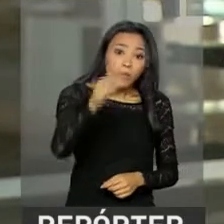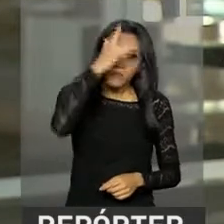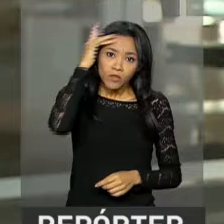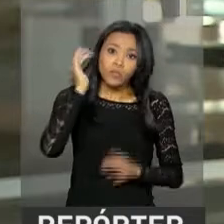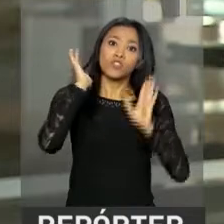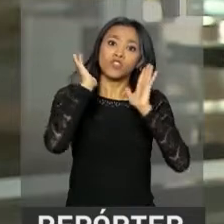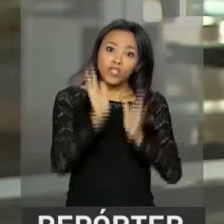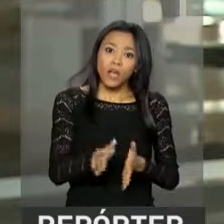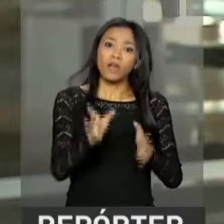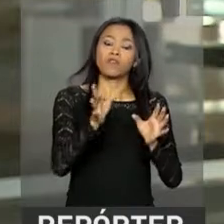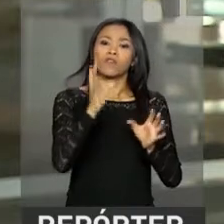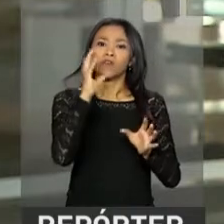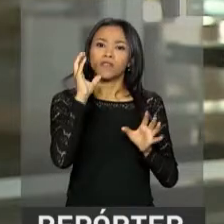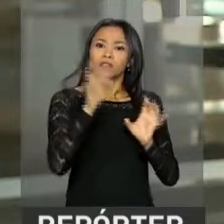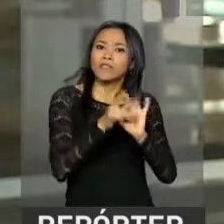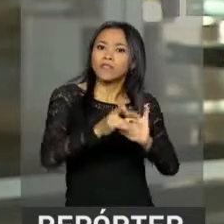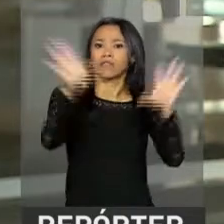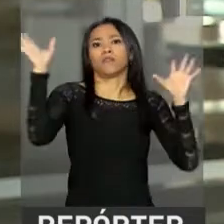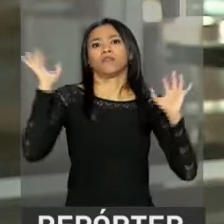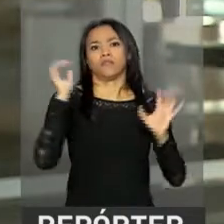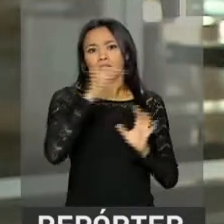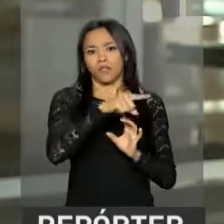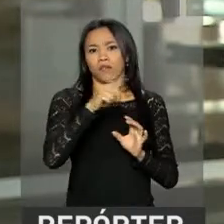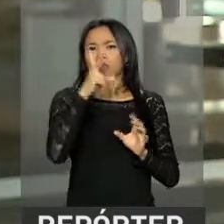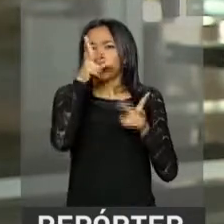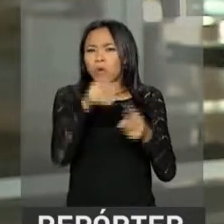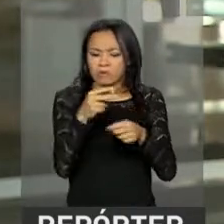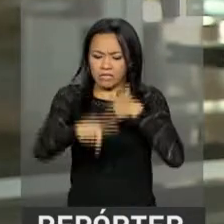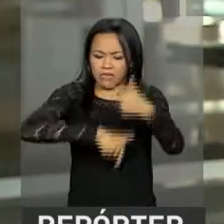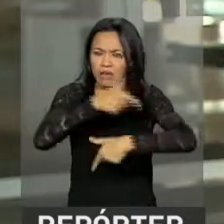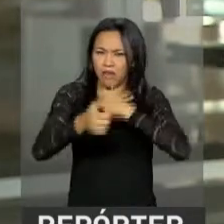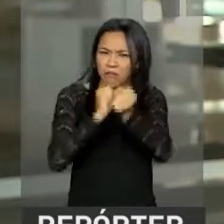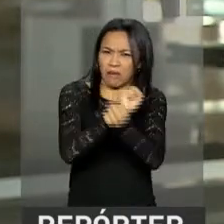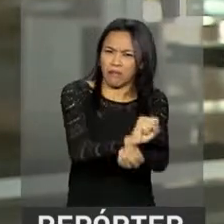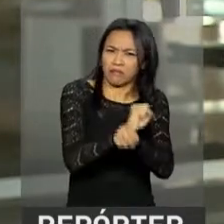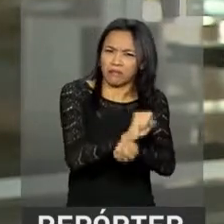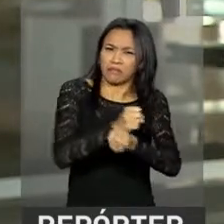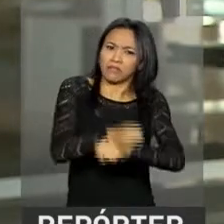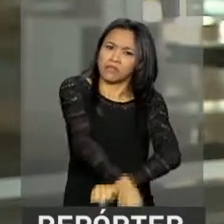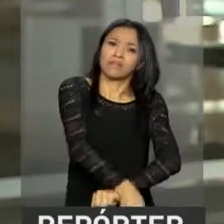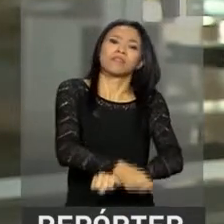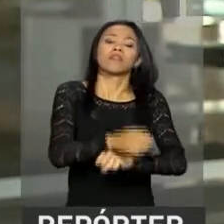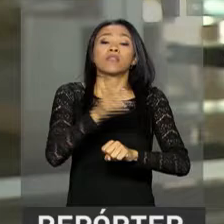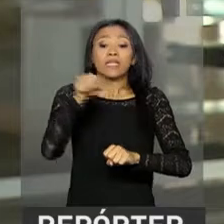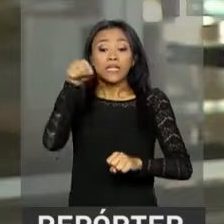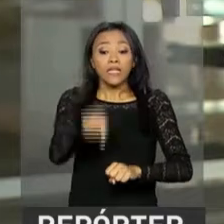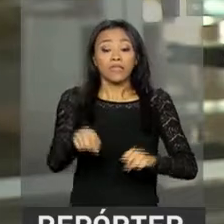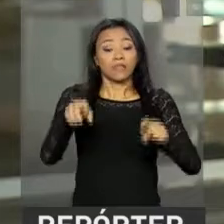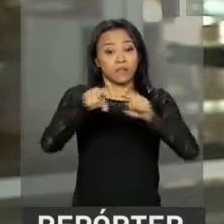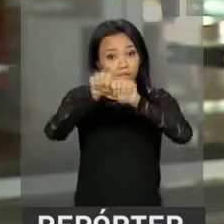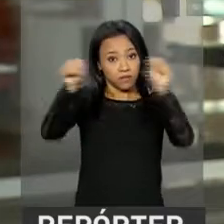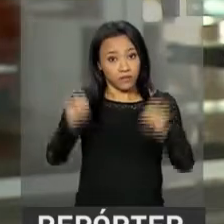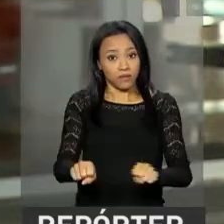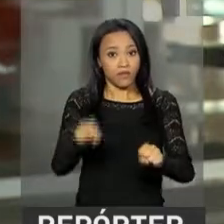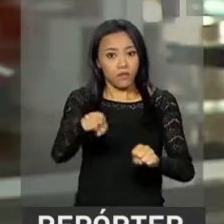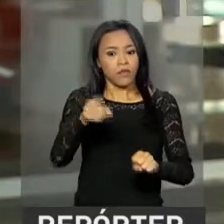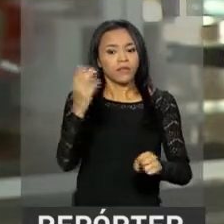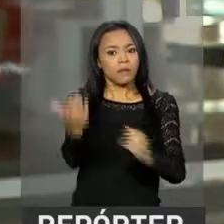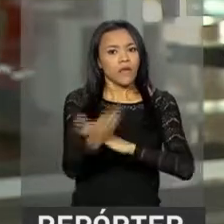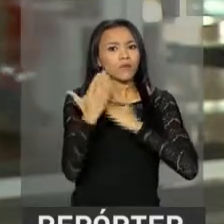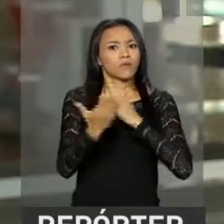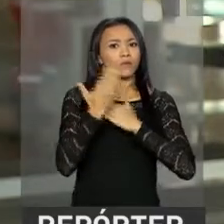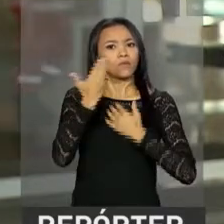resgatadas de trabalho em condição análoga à escravidão os dados organizados no observatório do trabalho escravo podem ajudar o